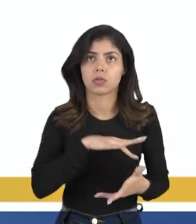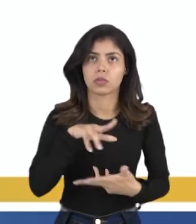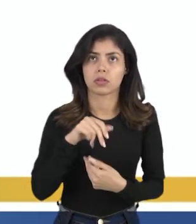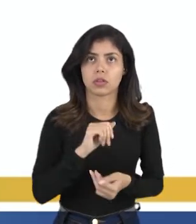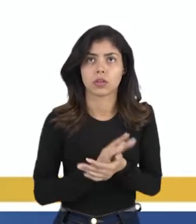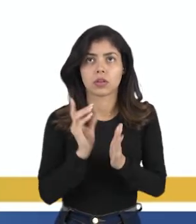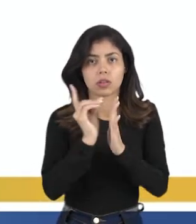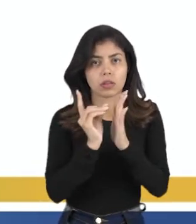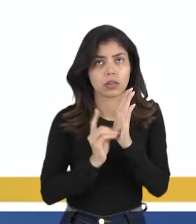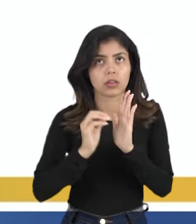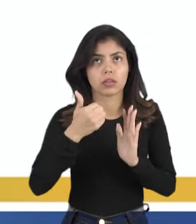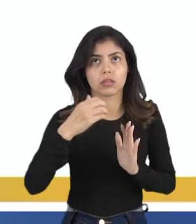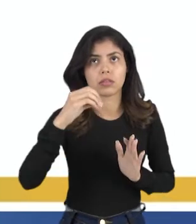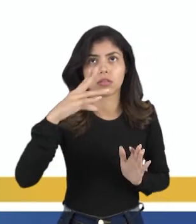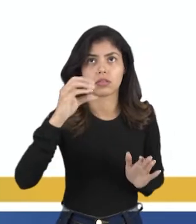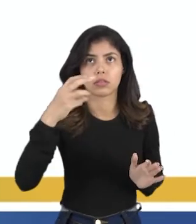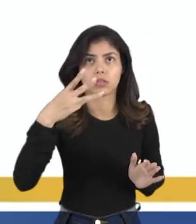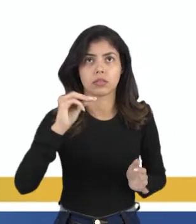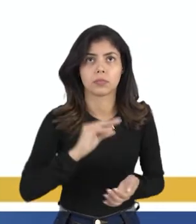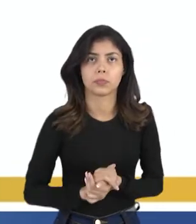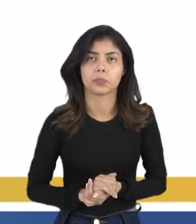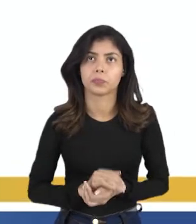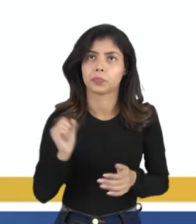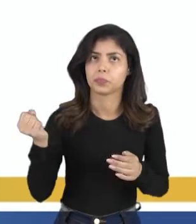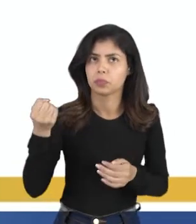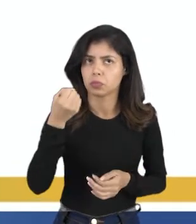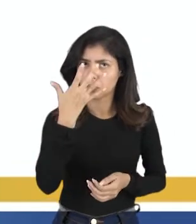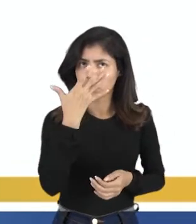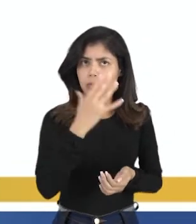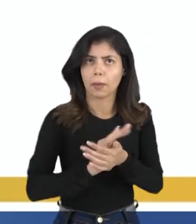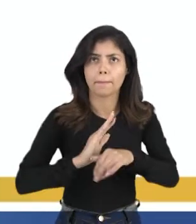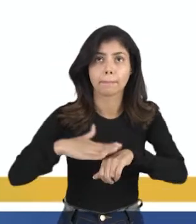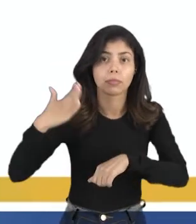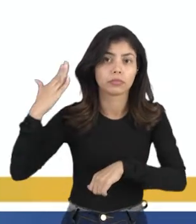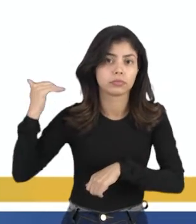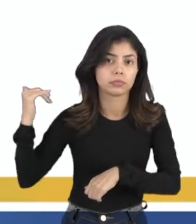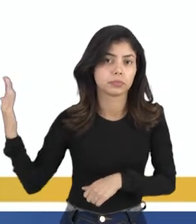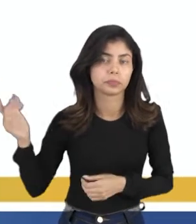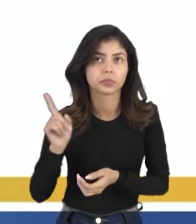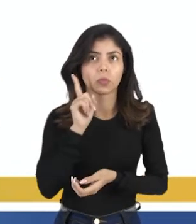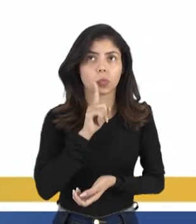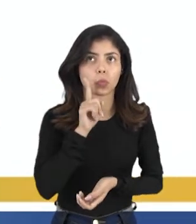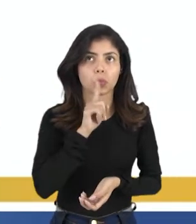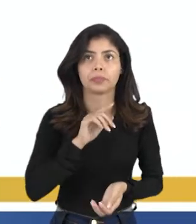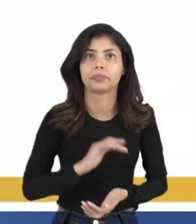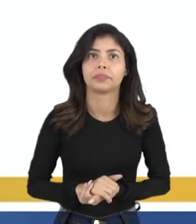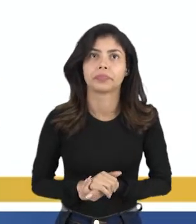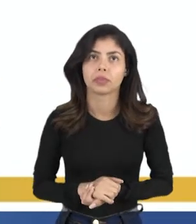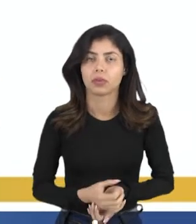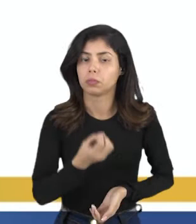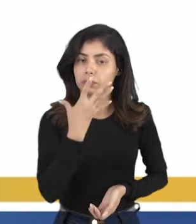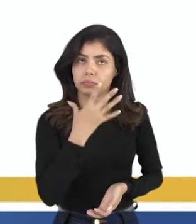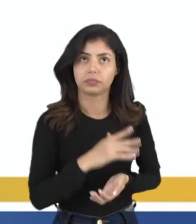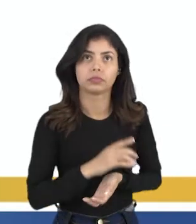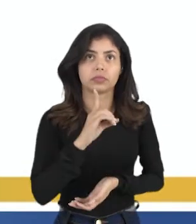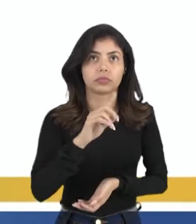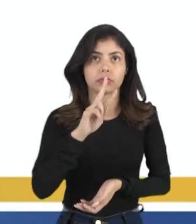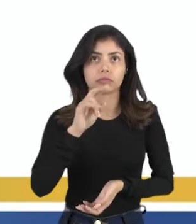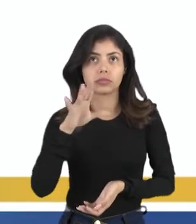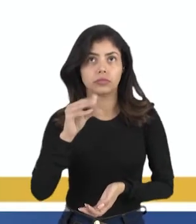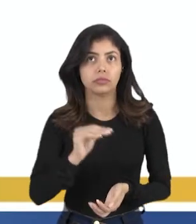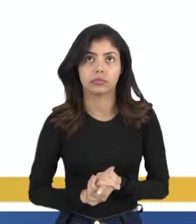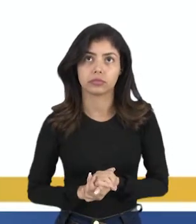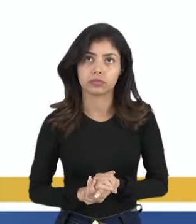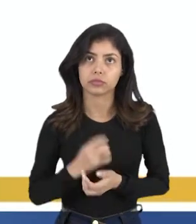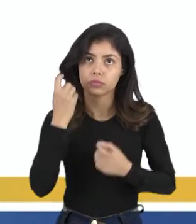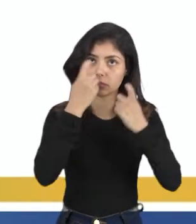década de 1930. É uma das fotos mais famosas dos Estados Unidos. A fotografia de